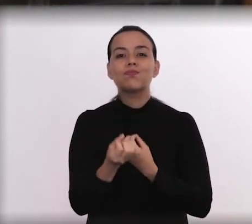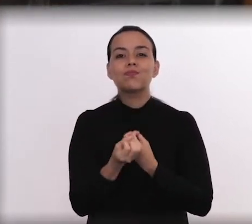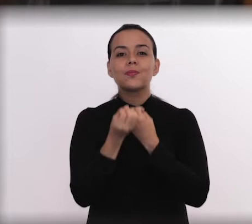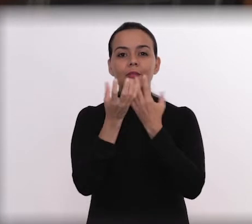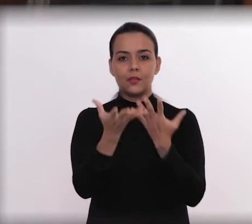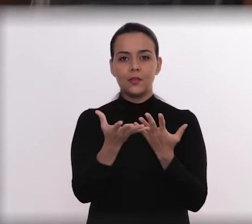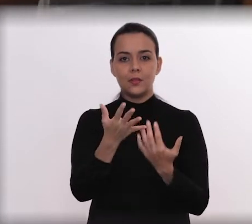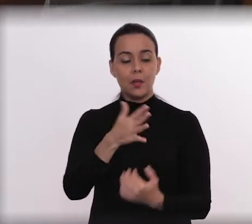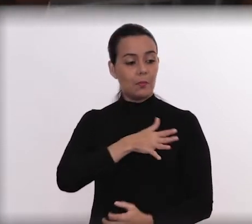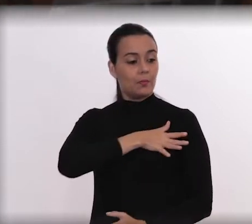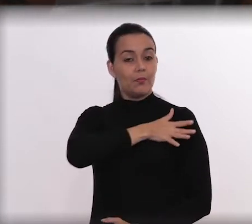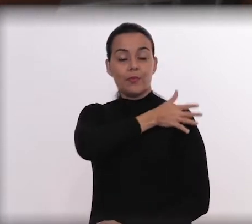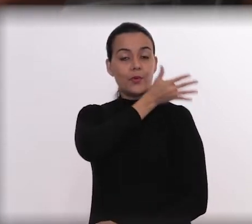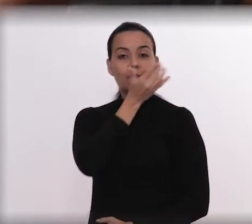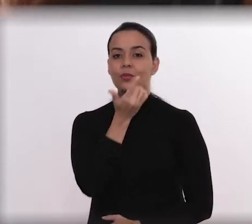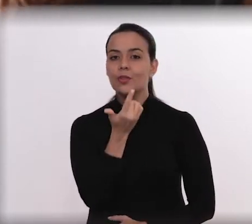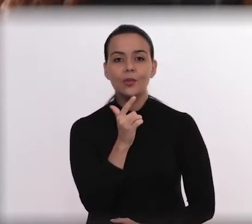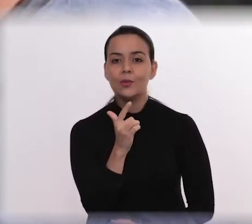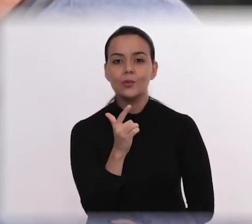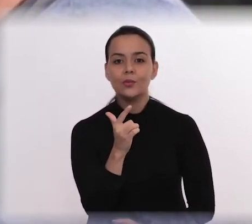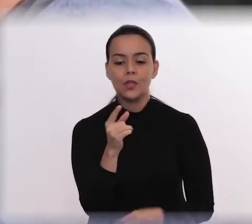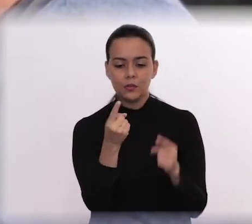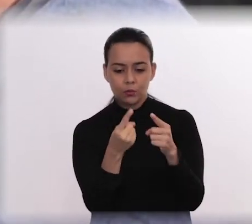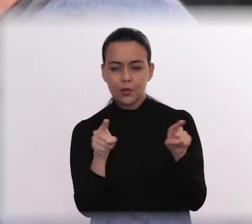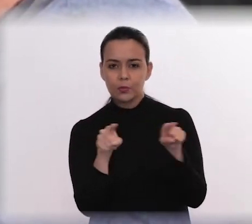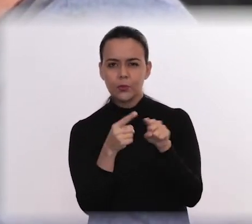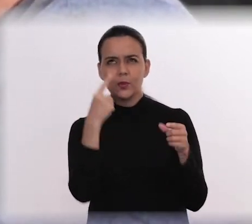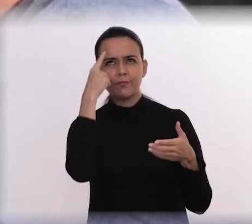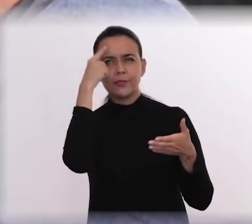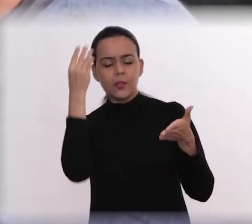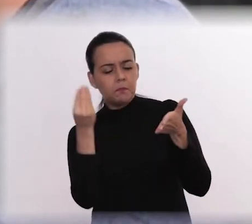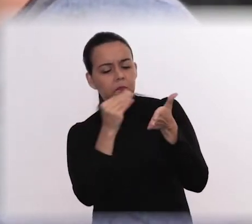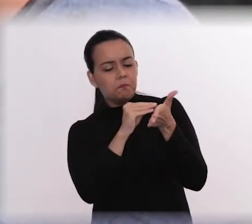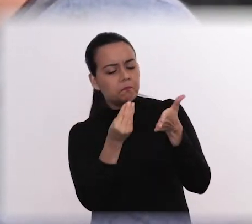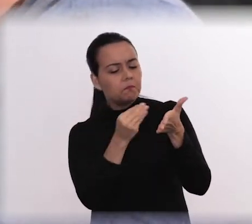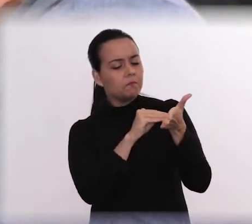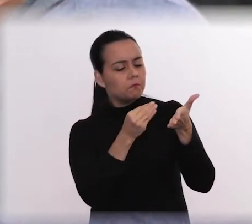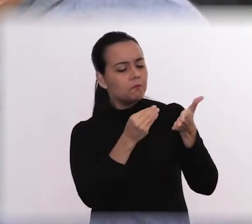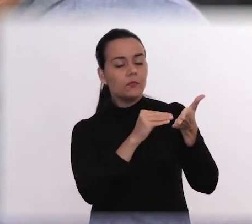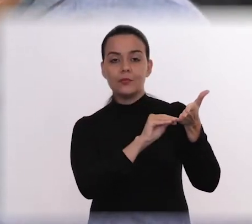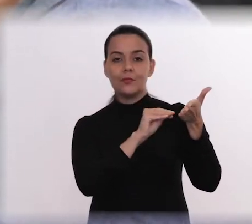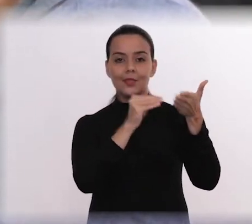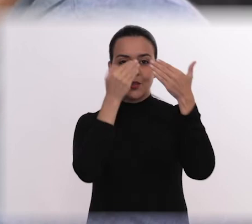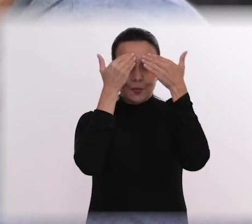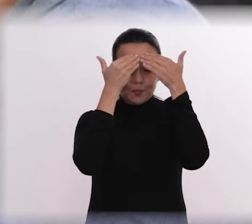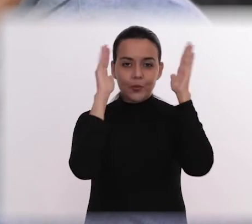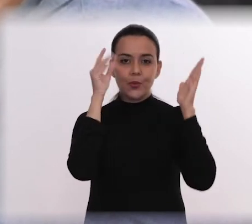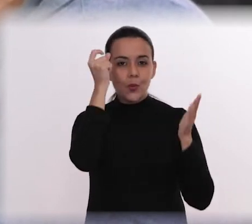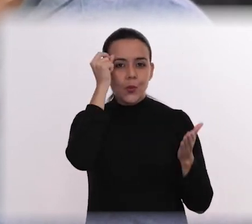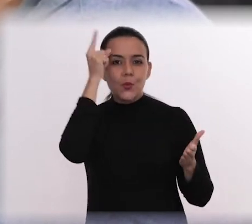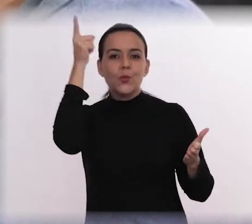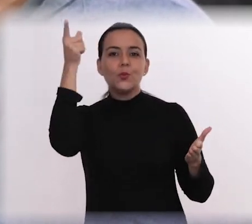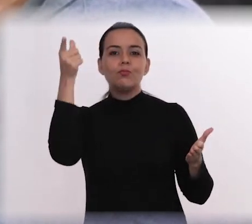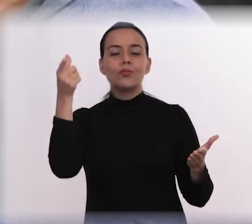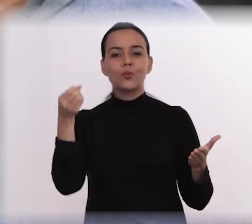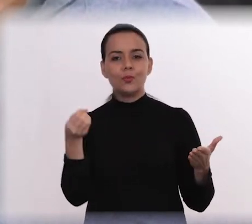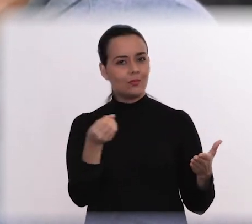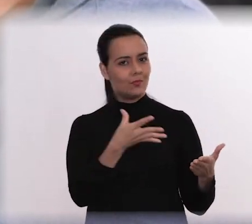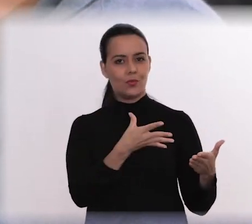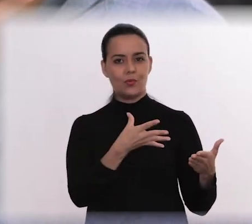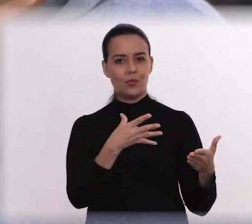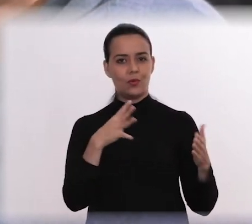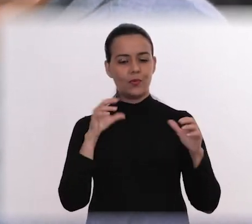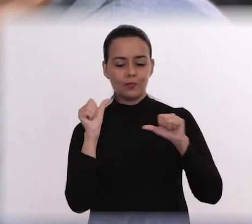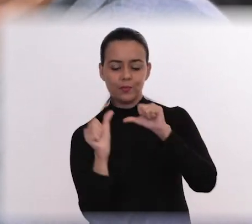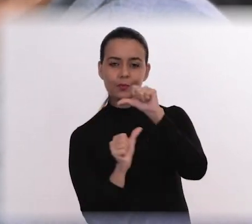consegue perceber a importância que tem dentro das culturas as maneiras pelas quais